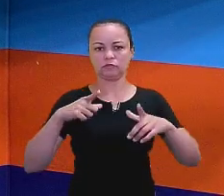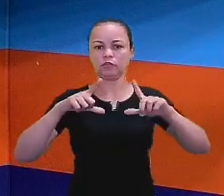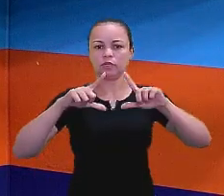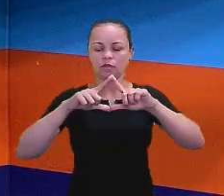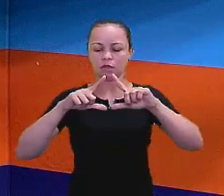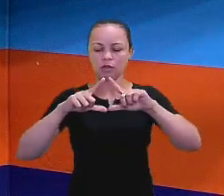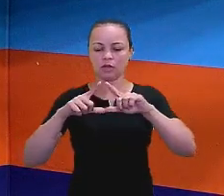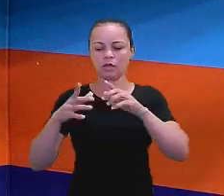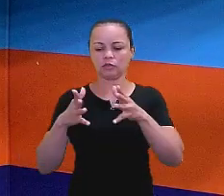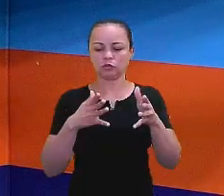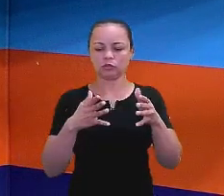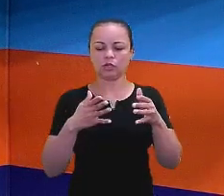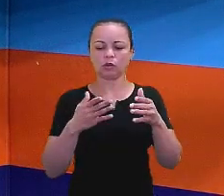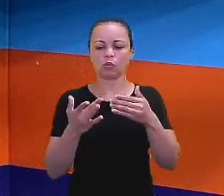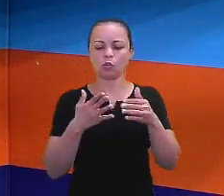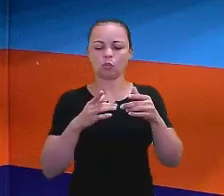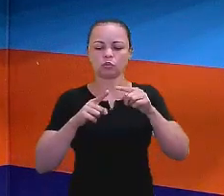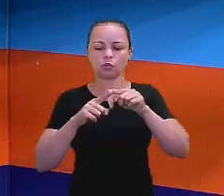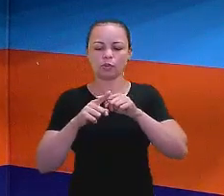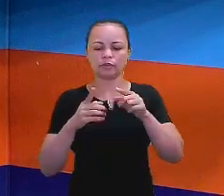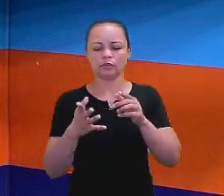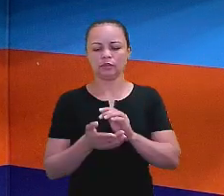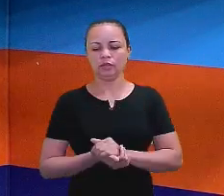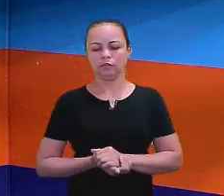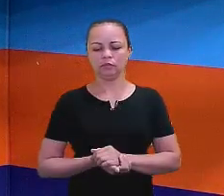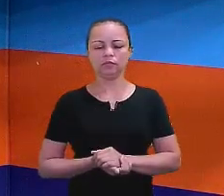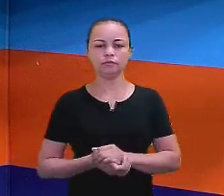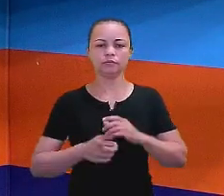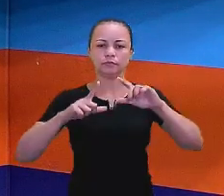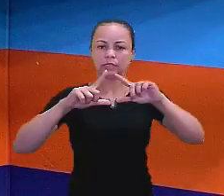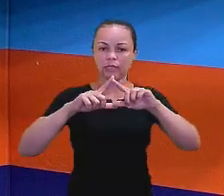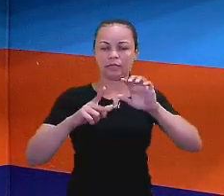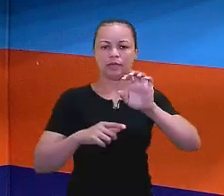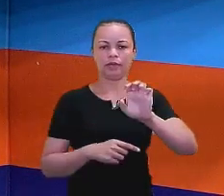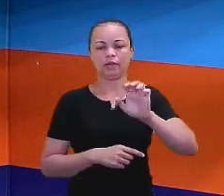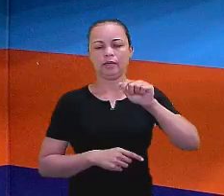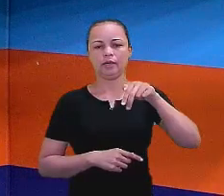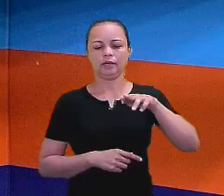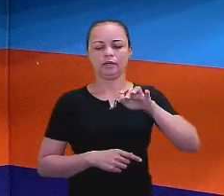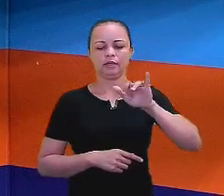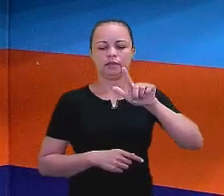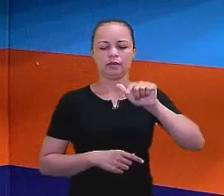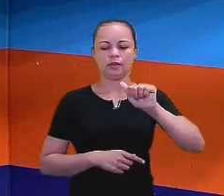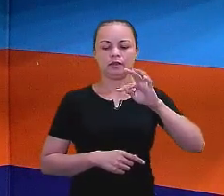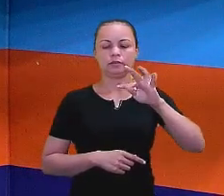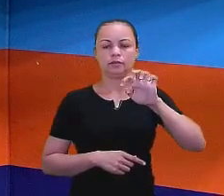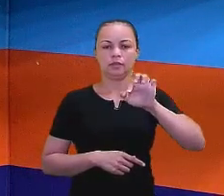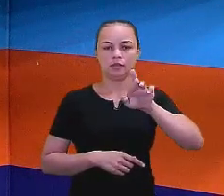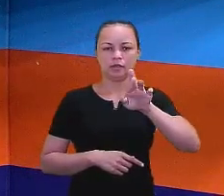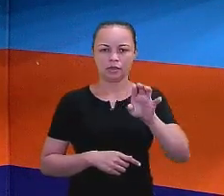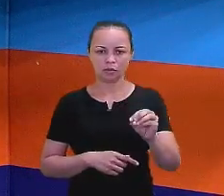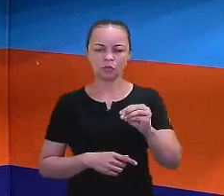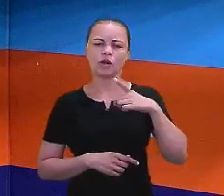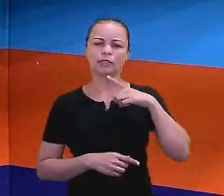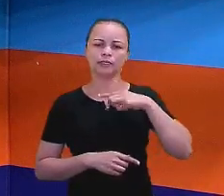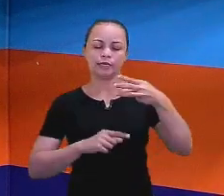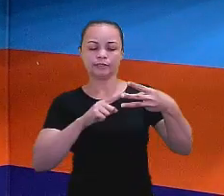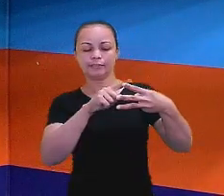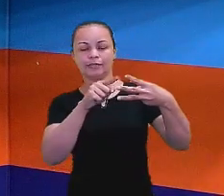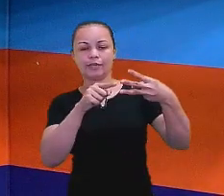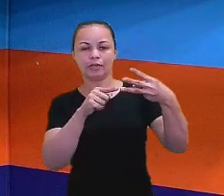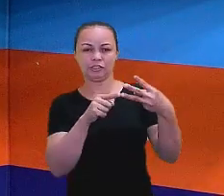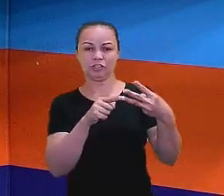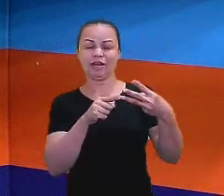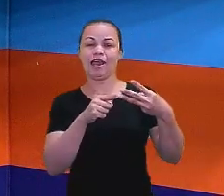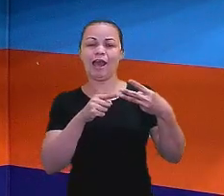as medidas de seus lados. Triângulo equilátero. Um triângulo equilátero possui os três lados